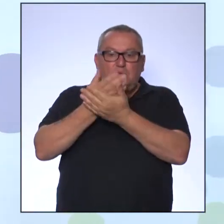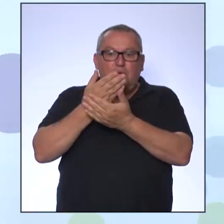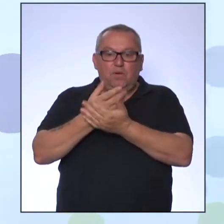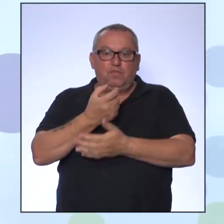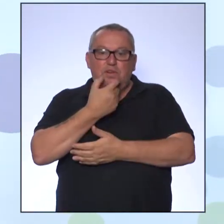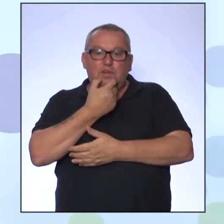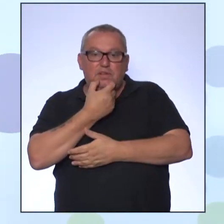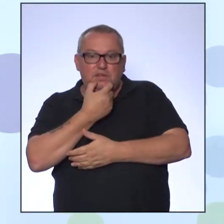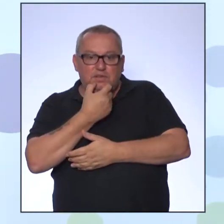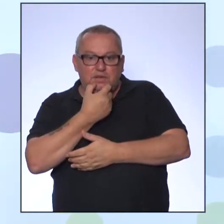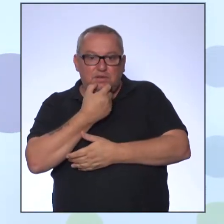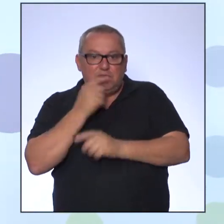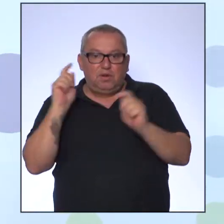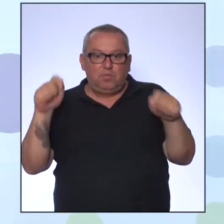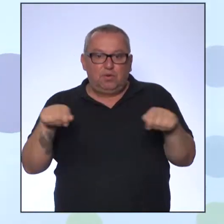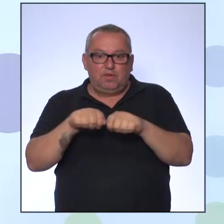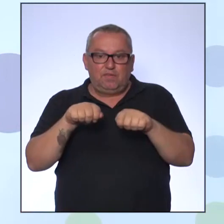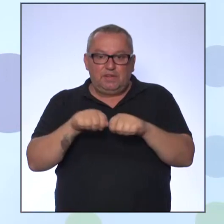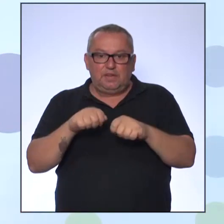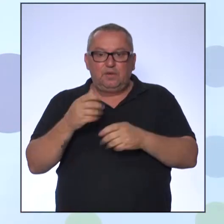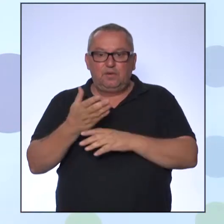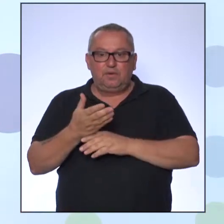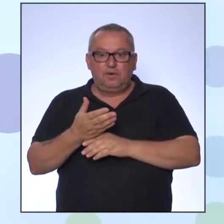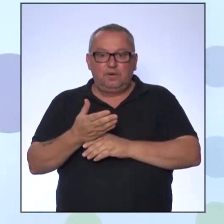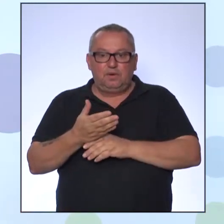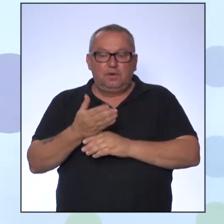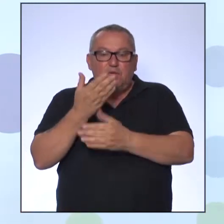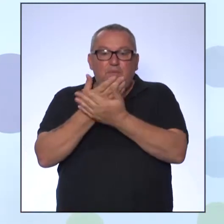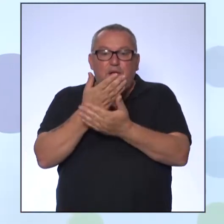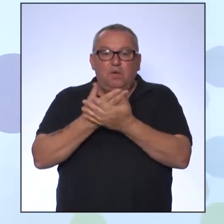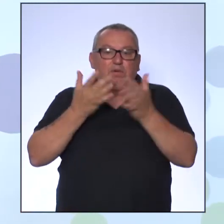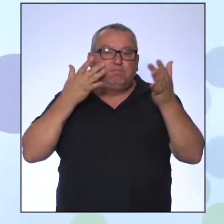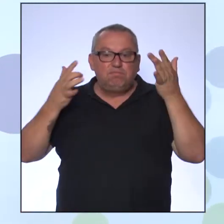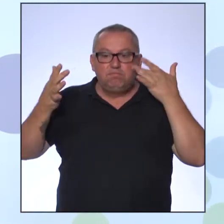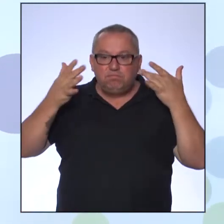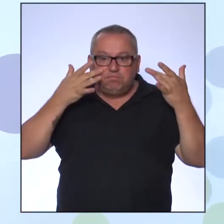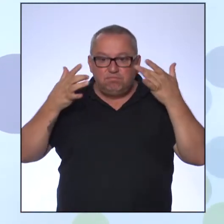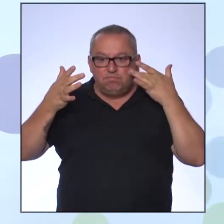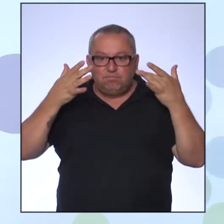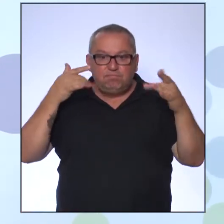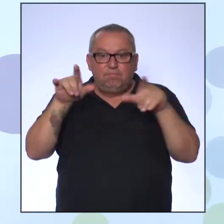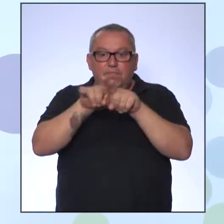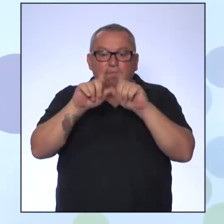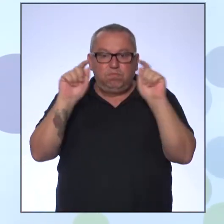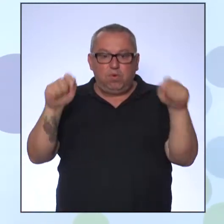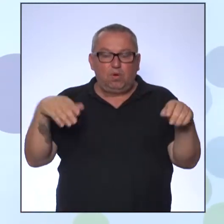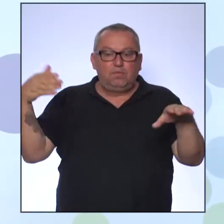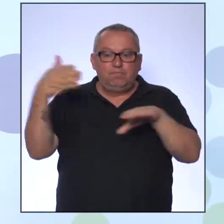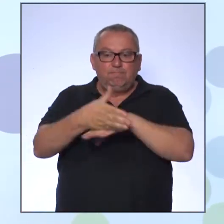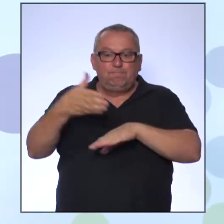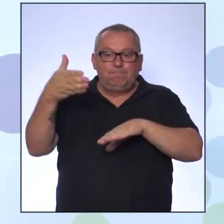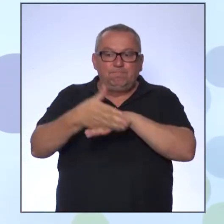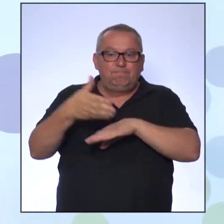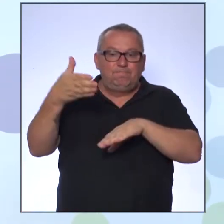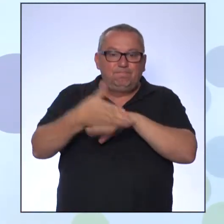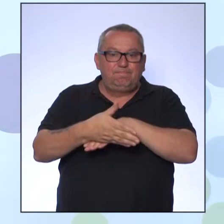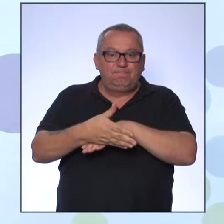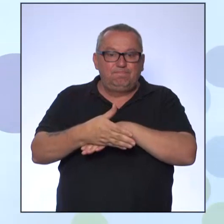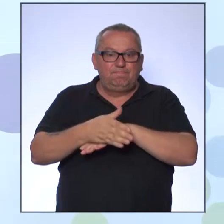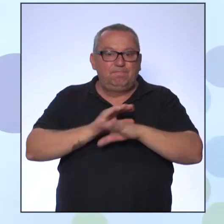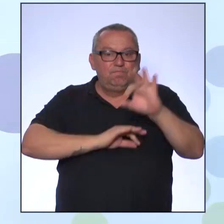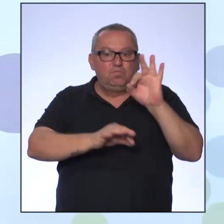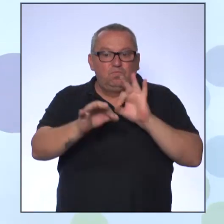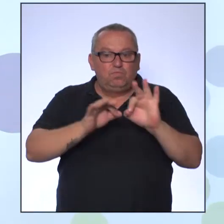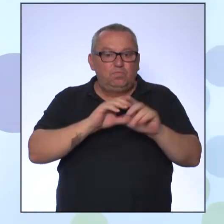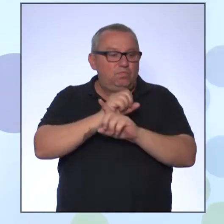inglês, você pode estar fazendo uma aula de teatro, você pode estar participando de